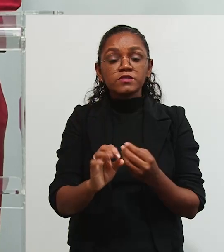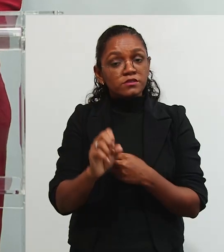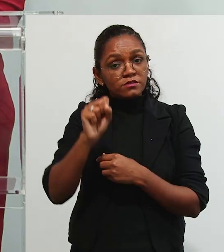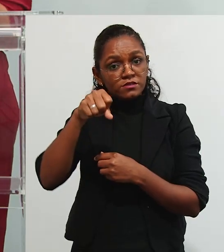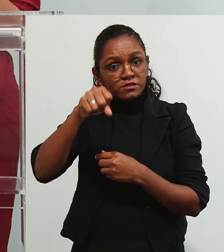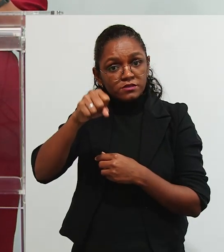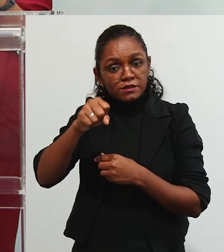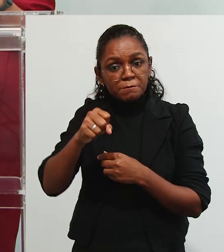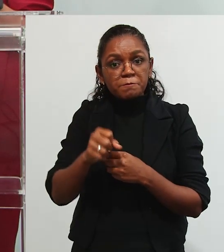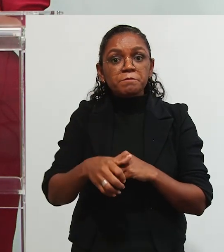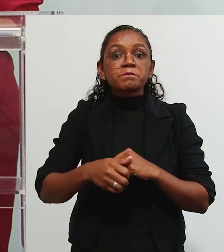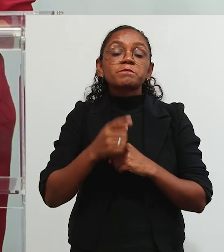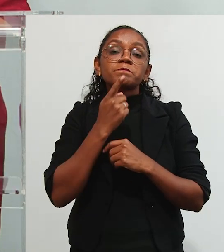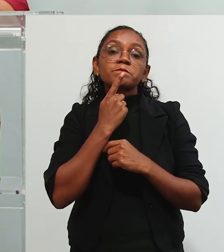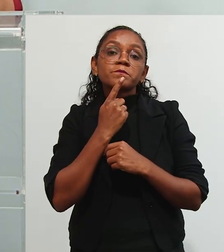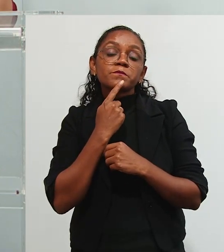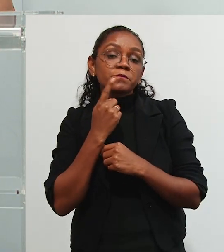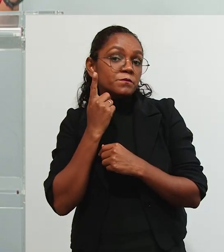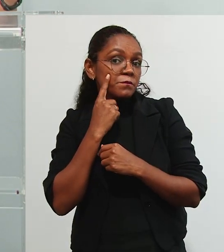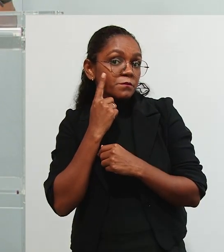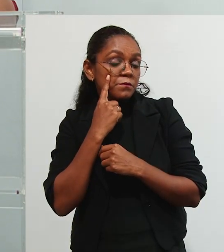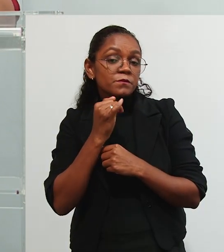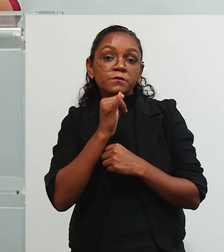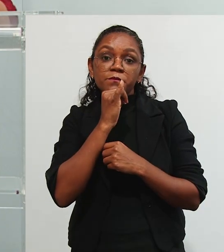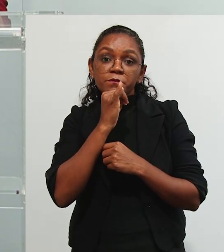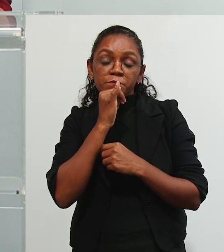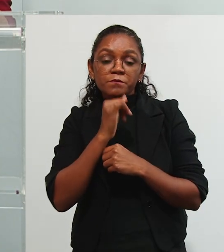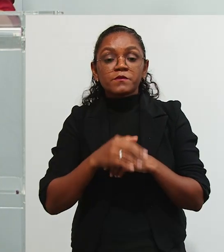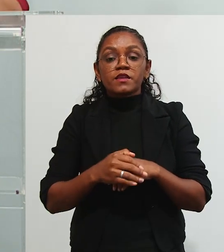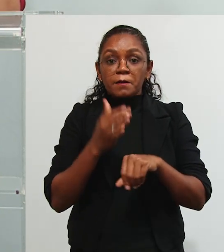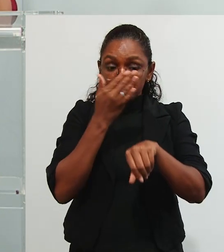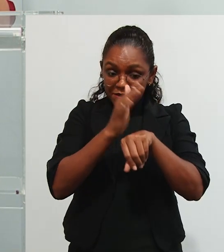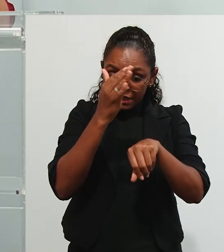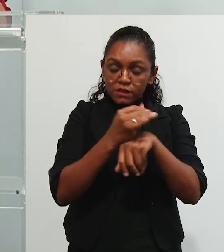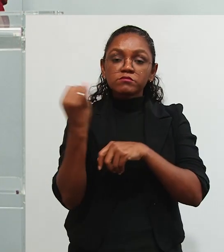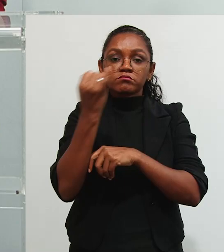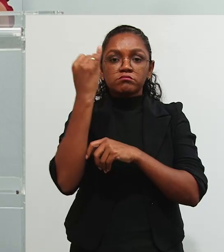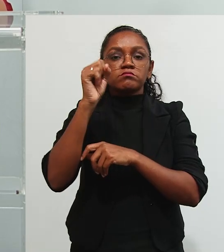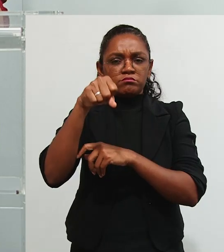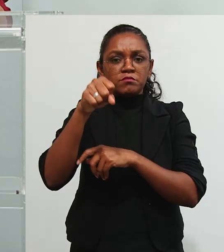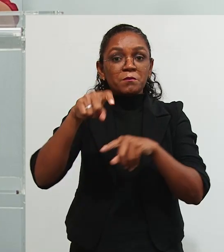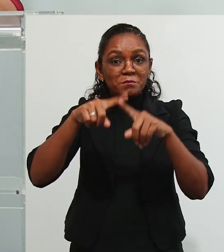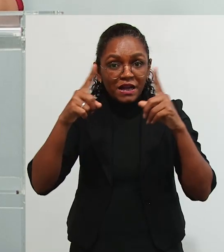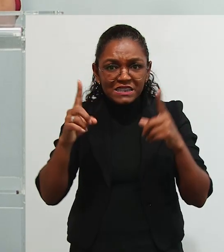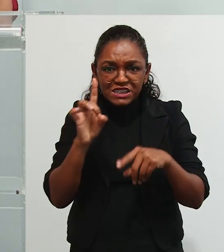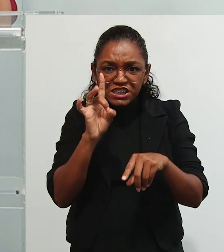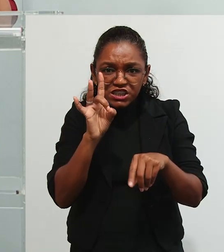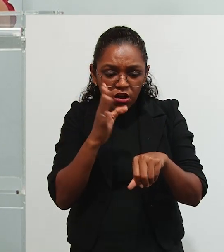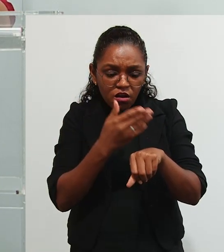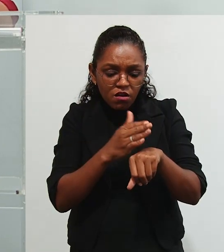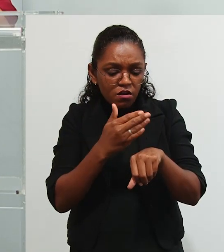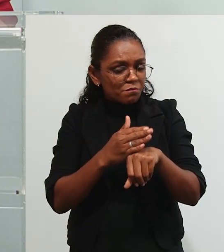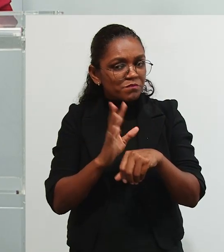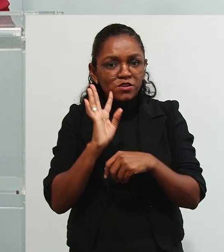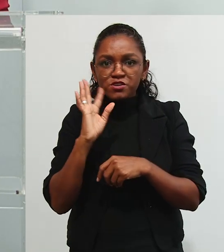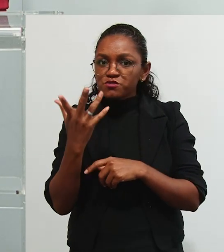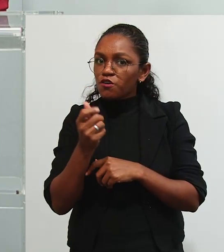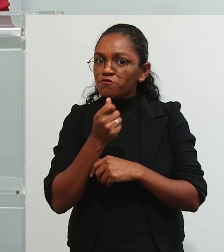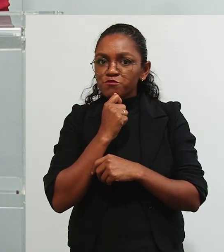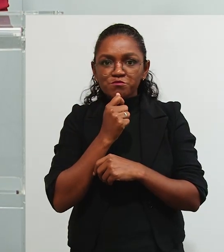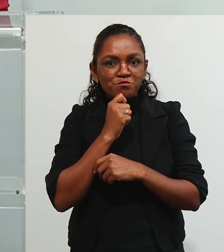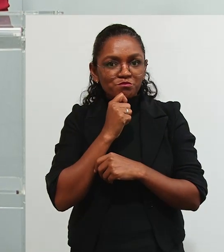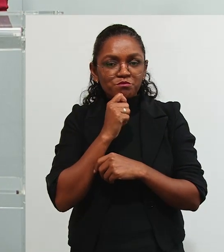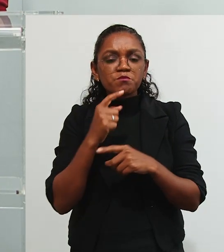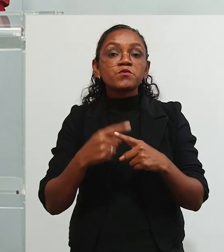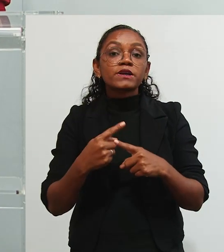está falando? É exatamente isso. A prática é fundamental, mas ela não, por si só, ela não resolve a questão